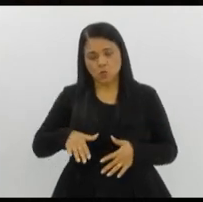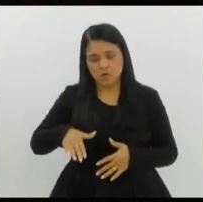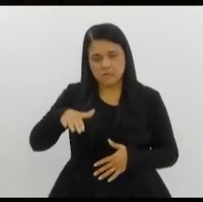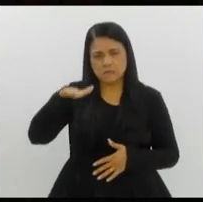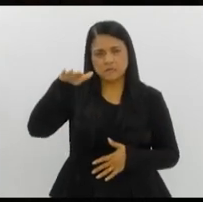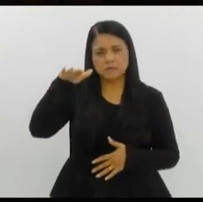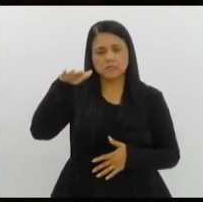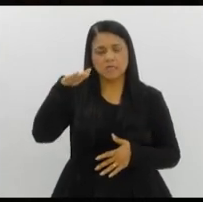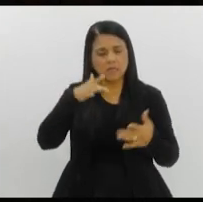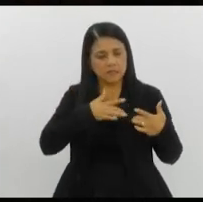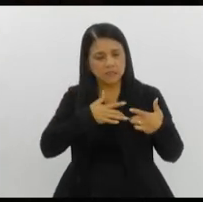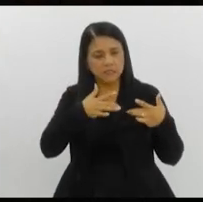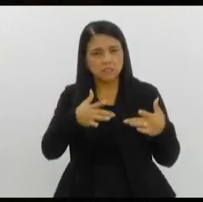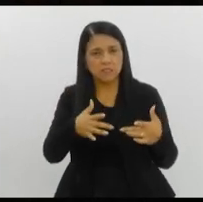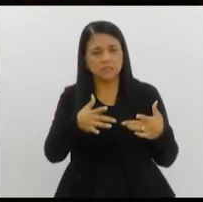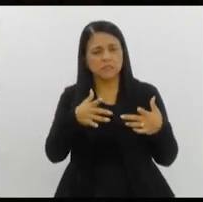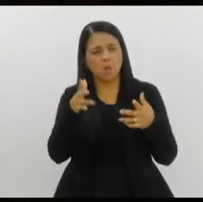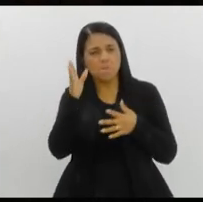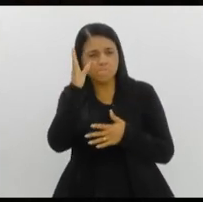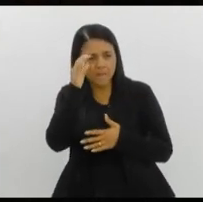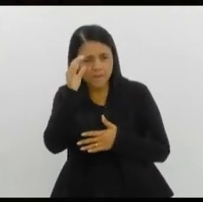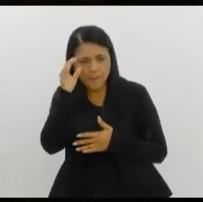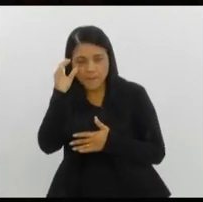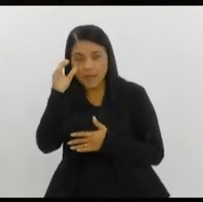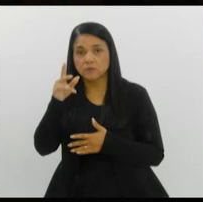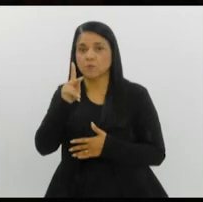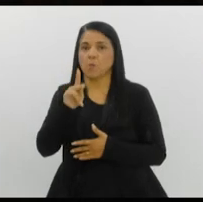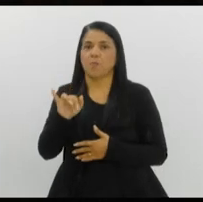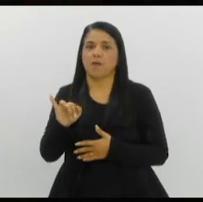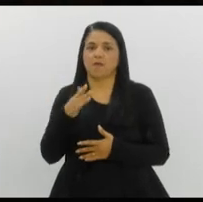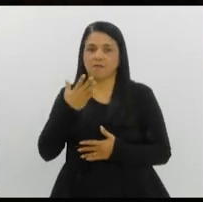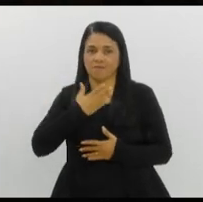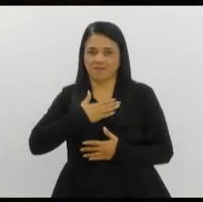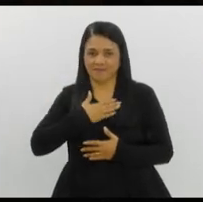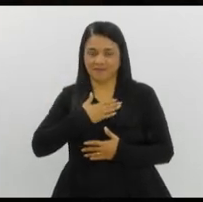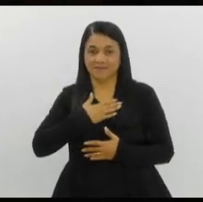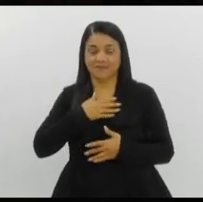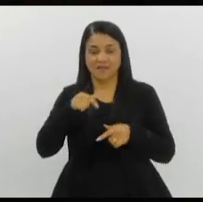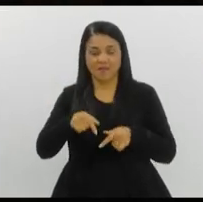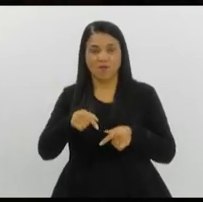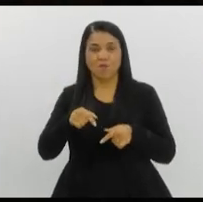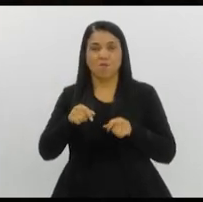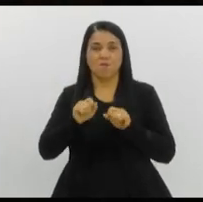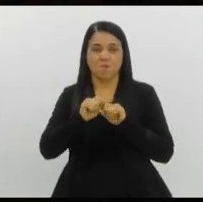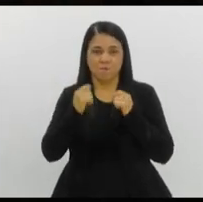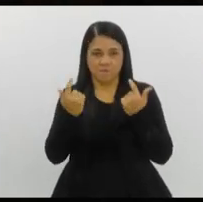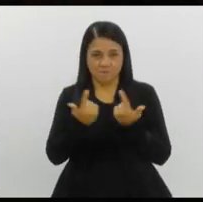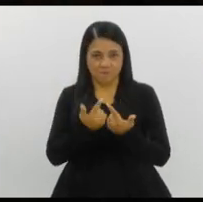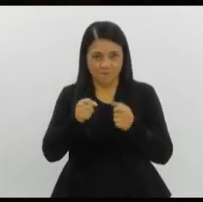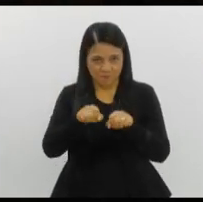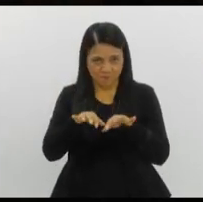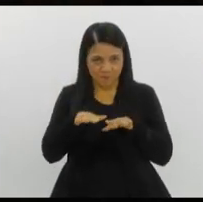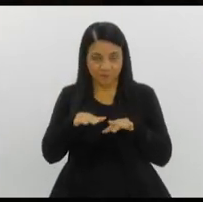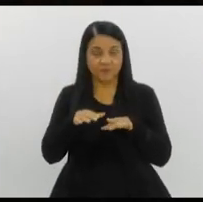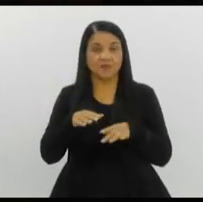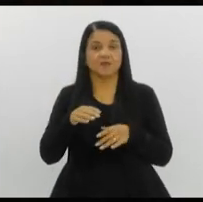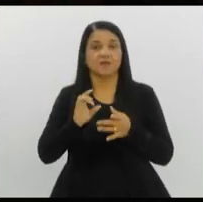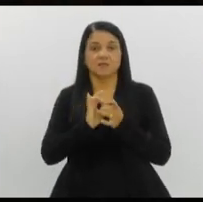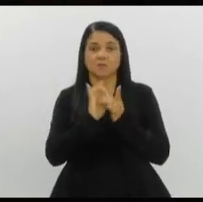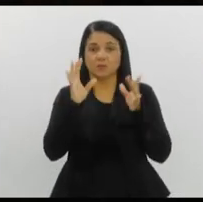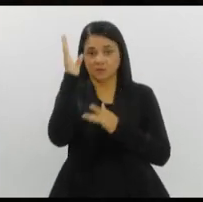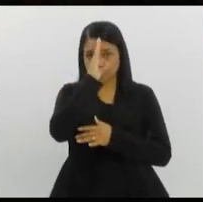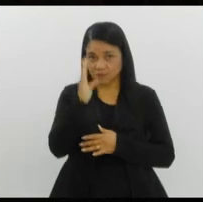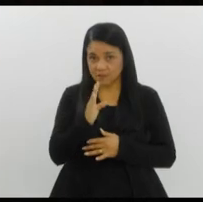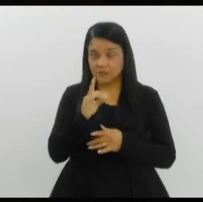a dedicação e a devoção do meu pai, a esse parlamento, à democracia brasileira, mas principalmente